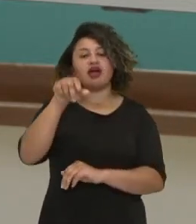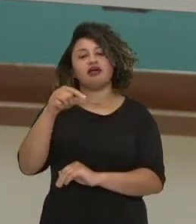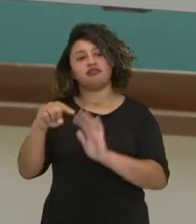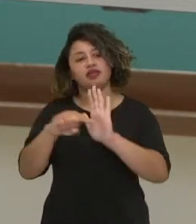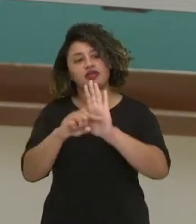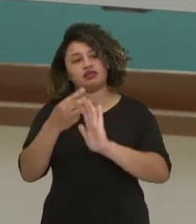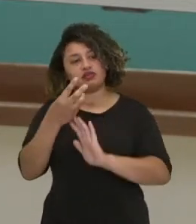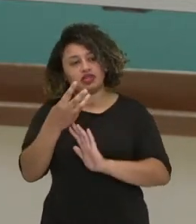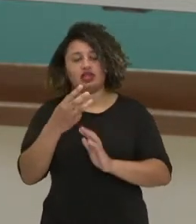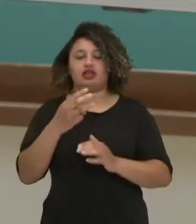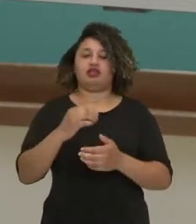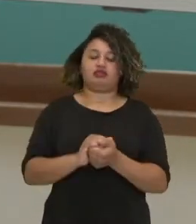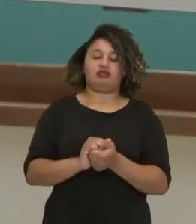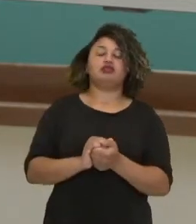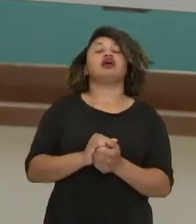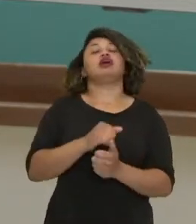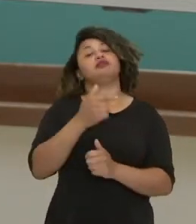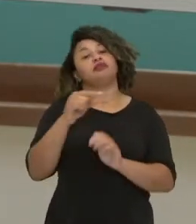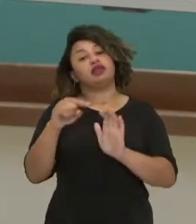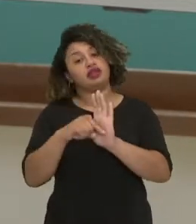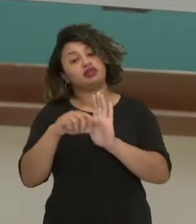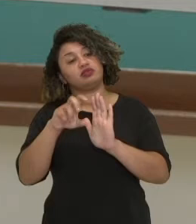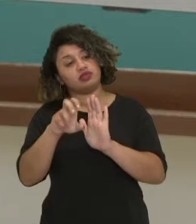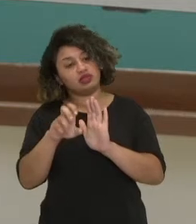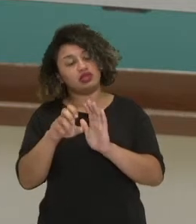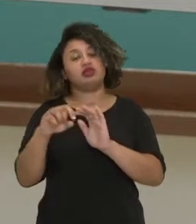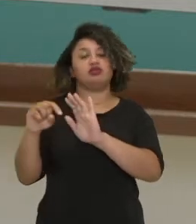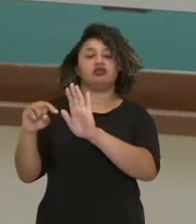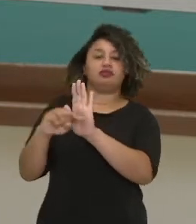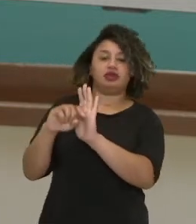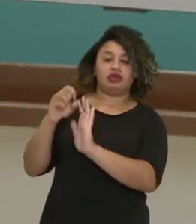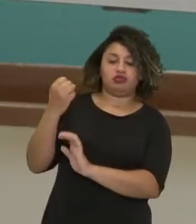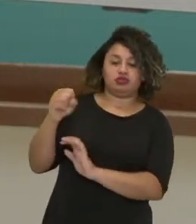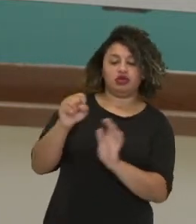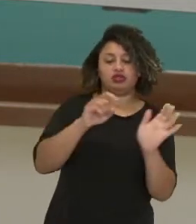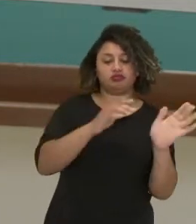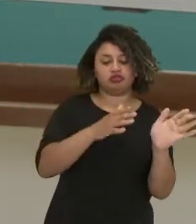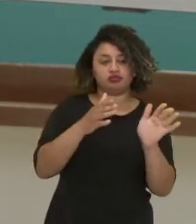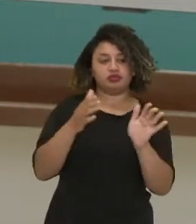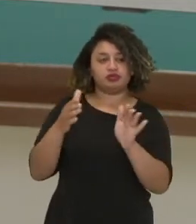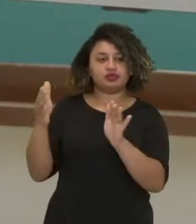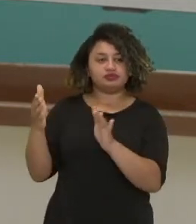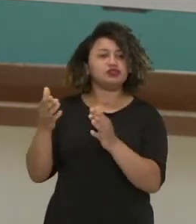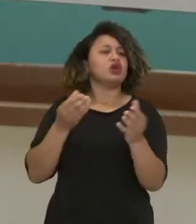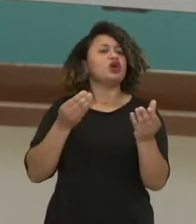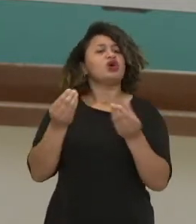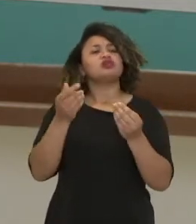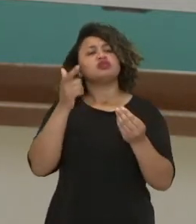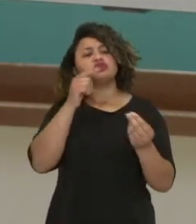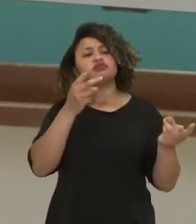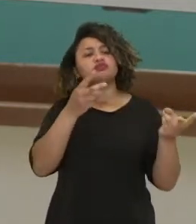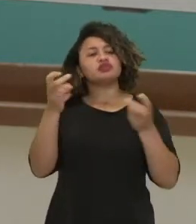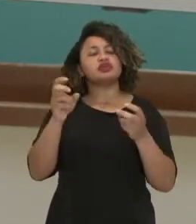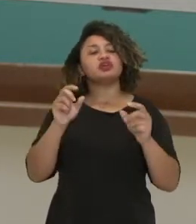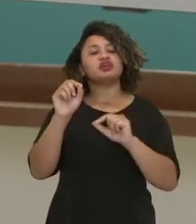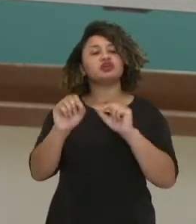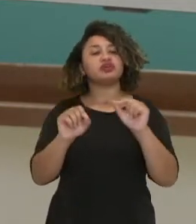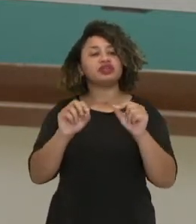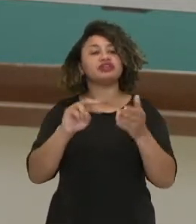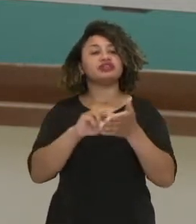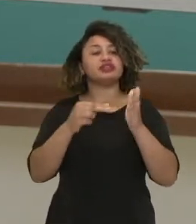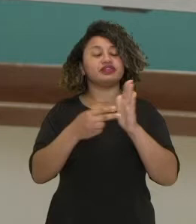Menos 3 mais menos 5, menos 8 e assim sucessivamente. O que a gente pode observar? Que